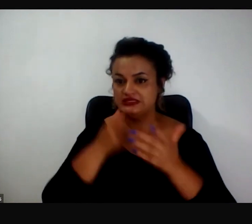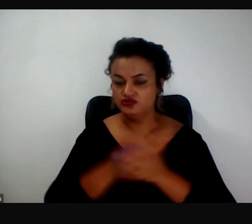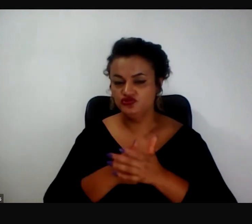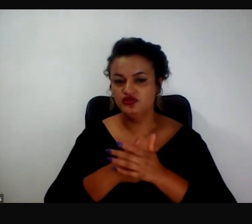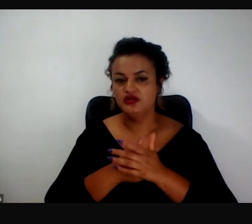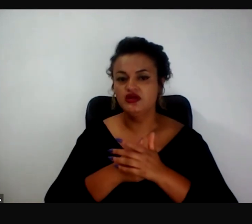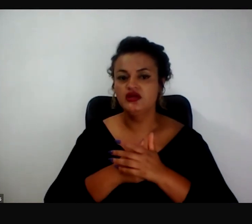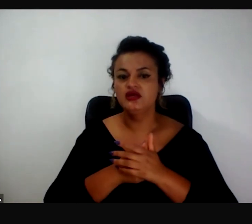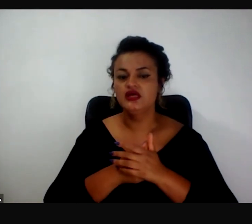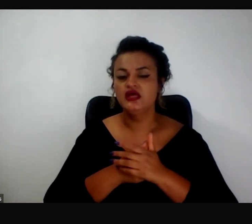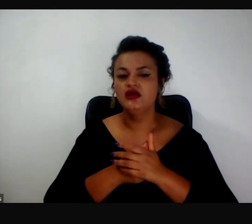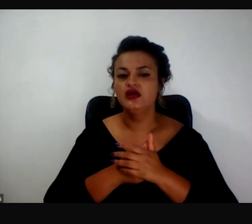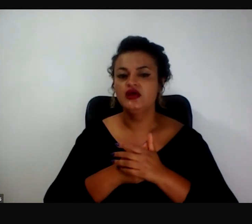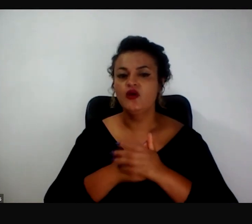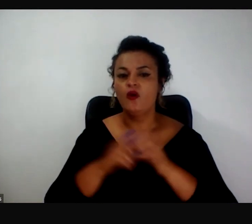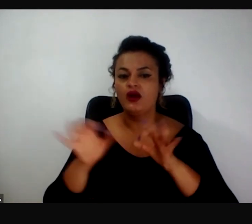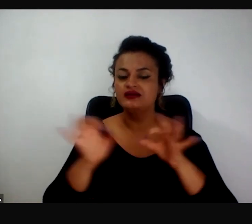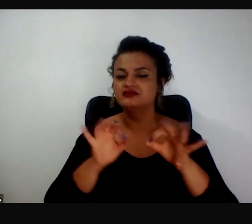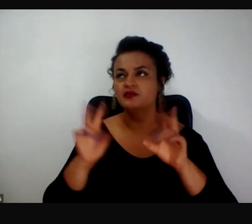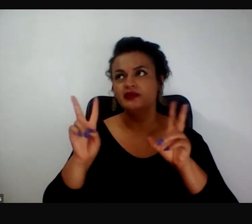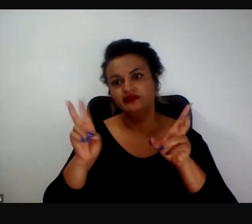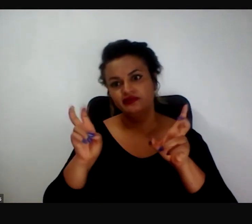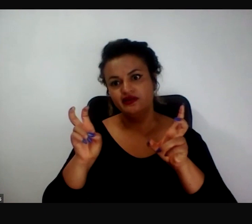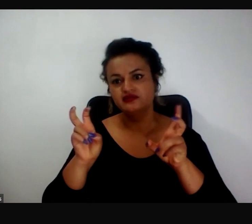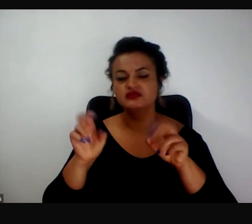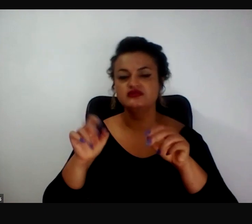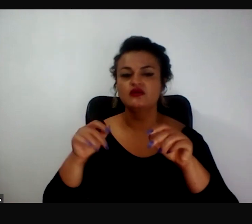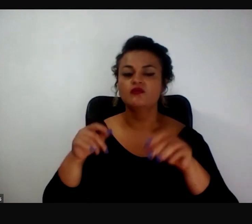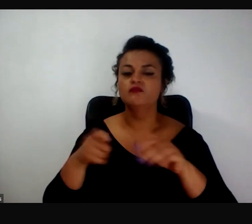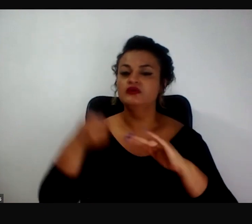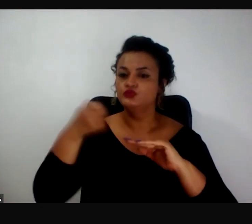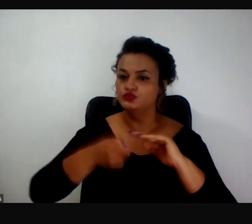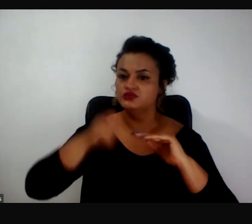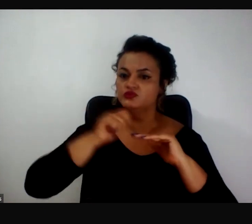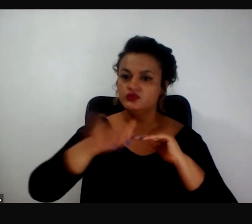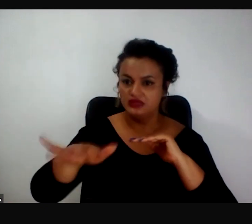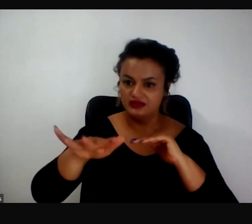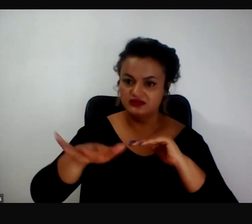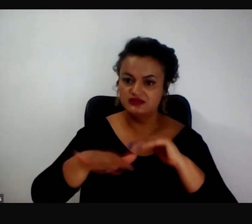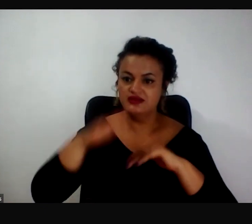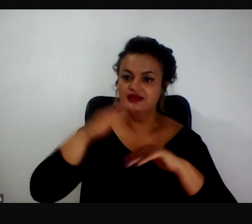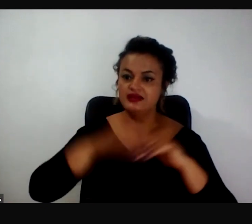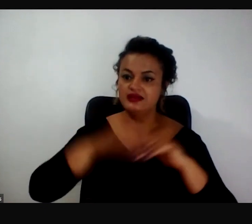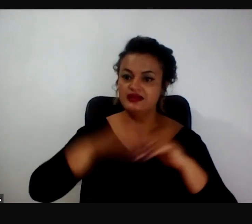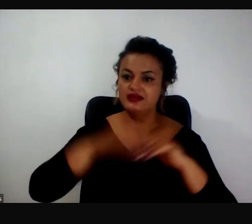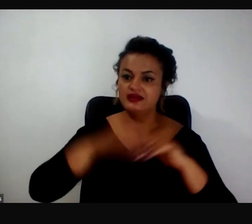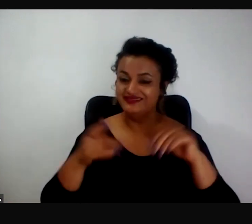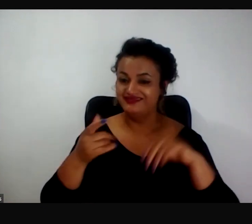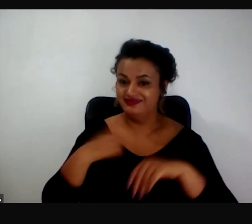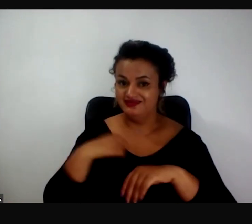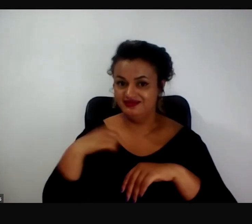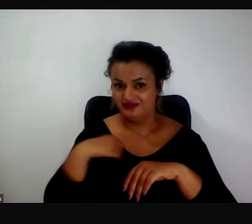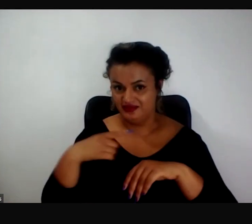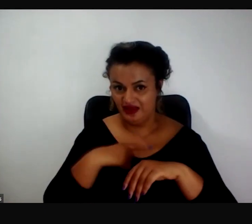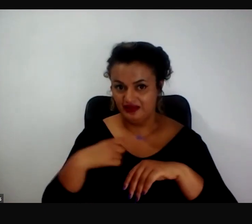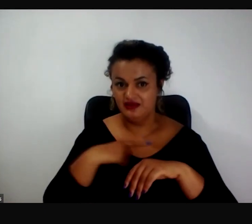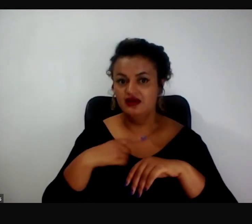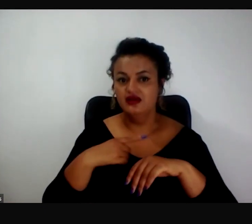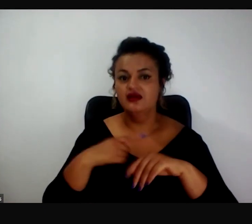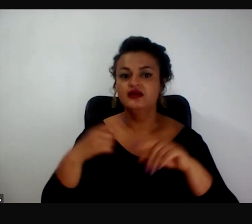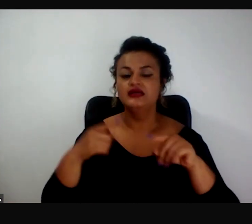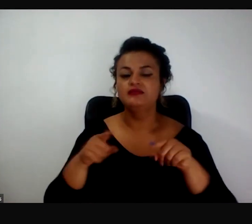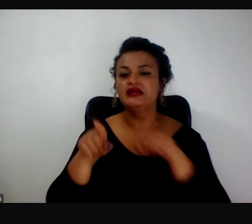estabelecer uma, entre aspas, uma jurisprudência aplicável quando concorreram